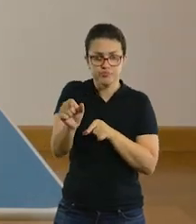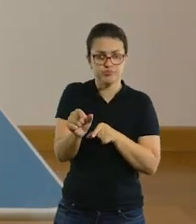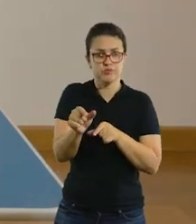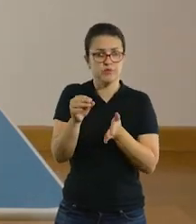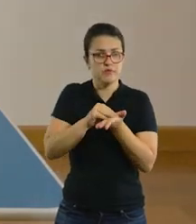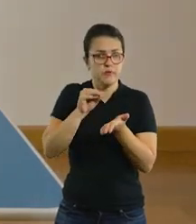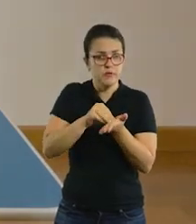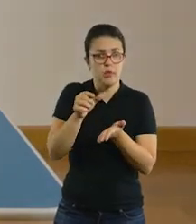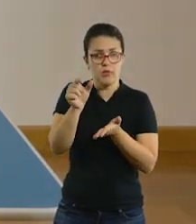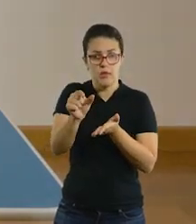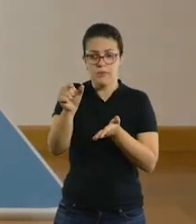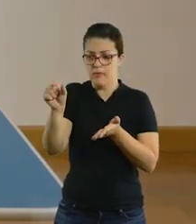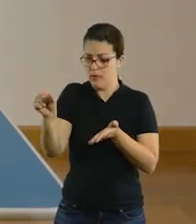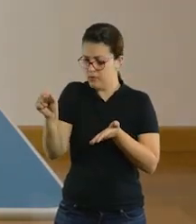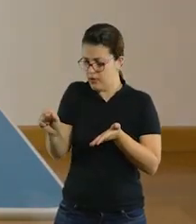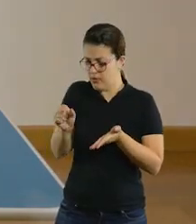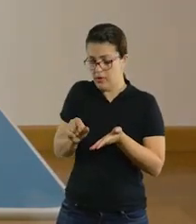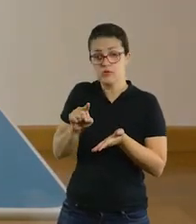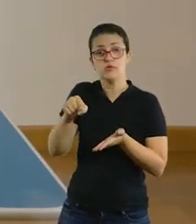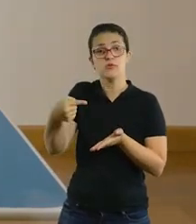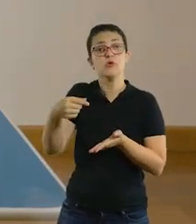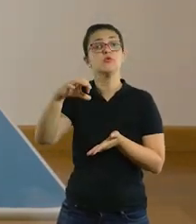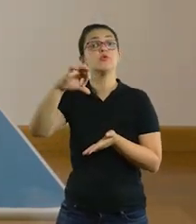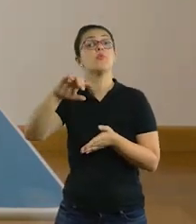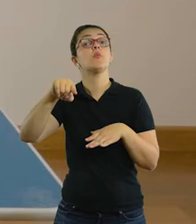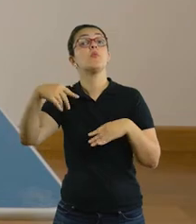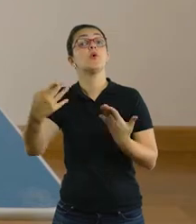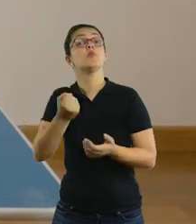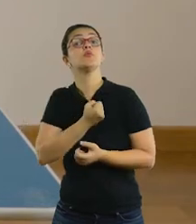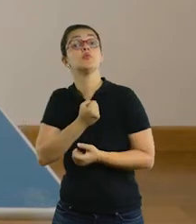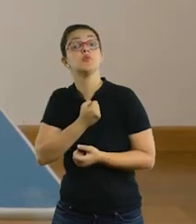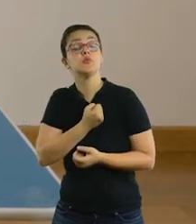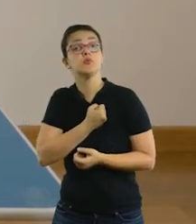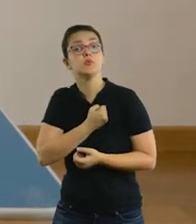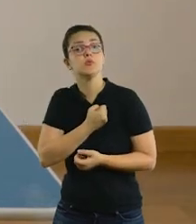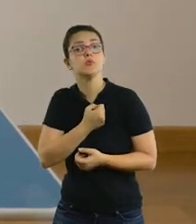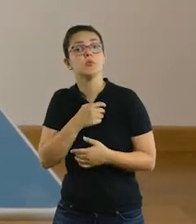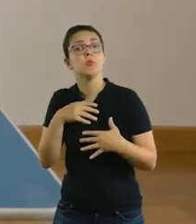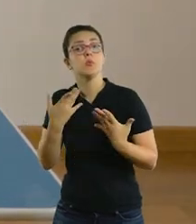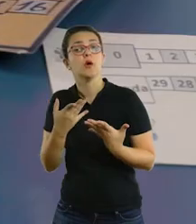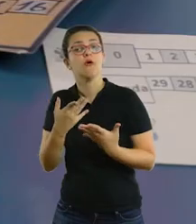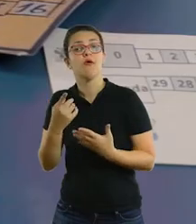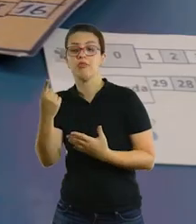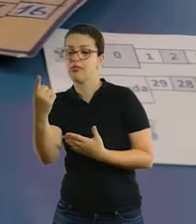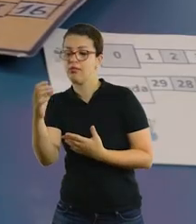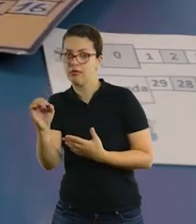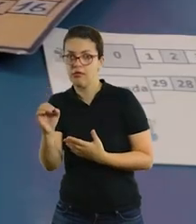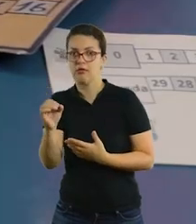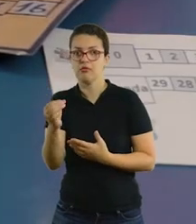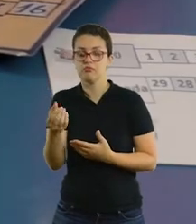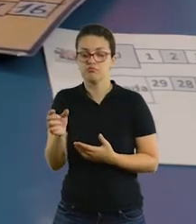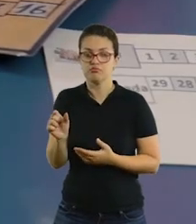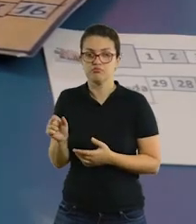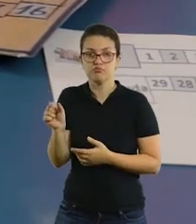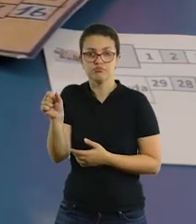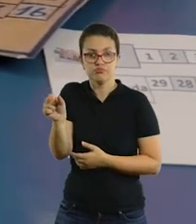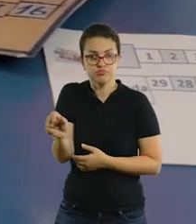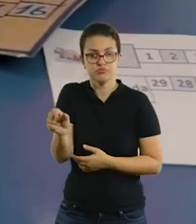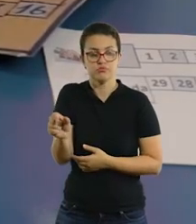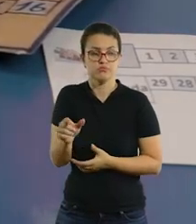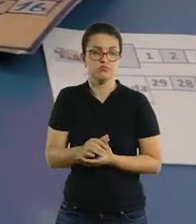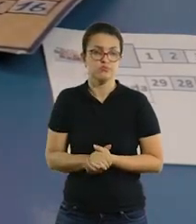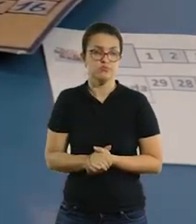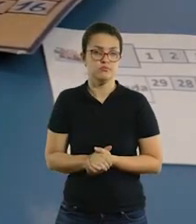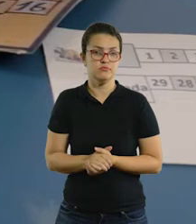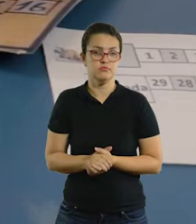lá ir colocando. Aqui depois do 9, qual é? É 18, 22? Não. 10. É o